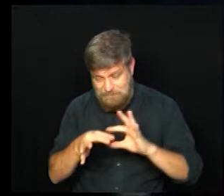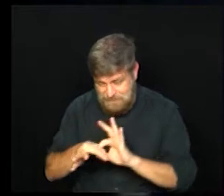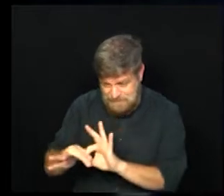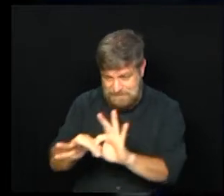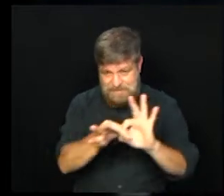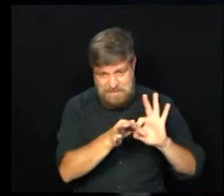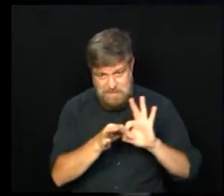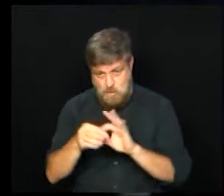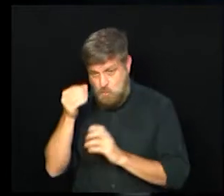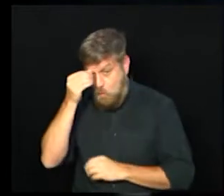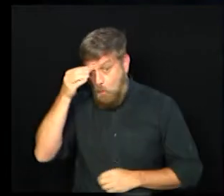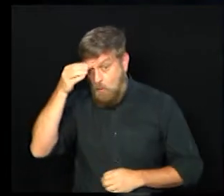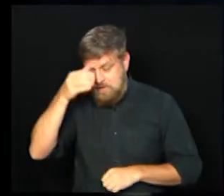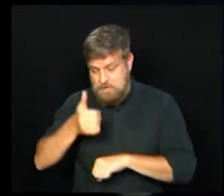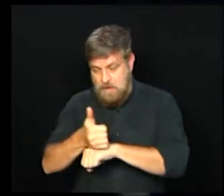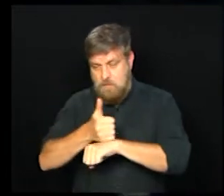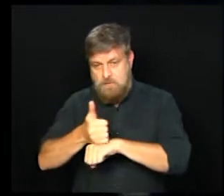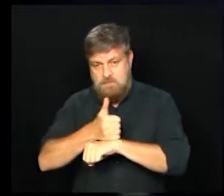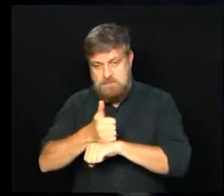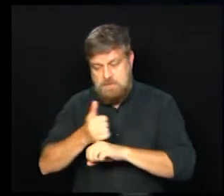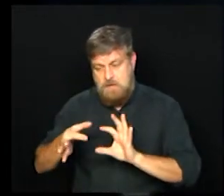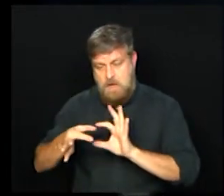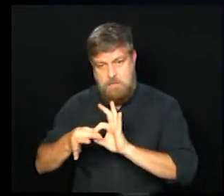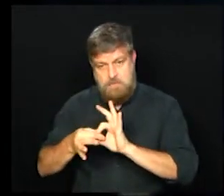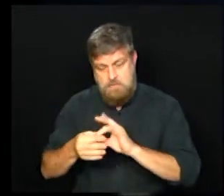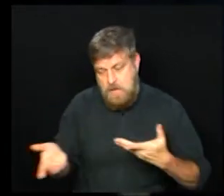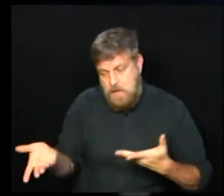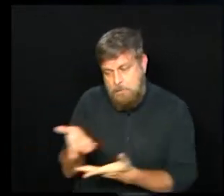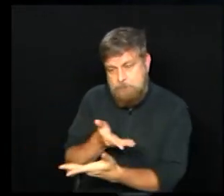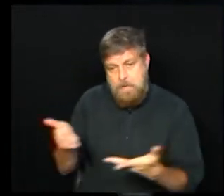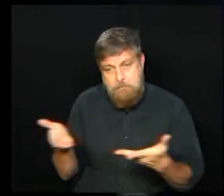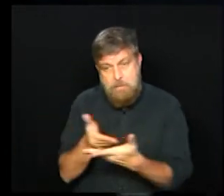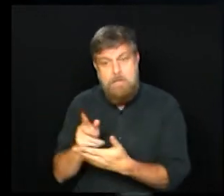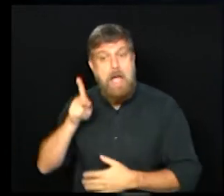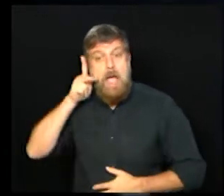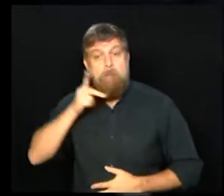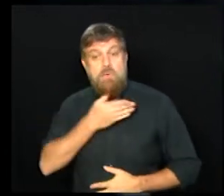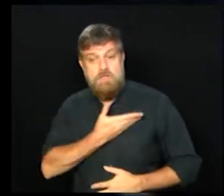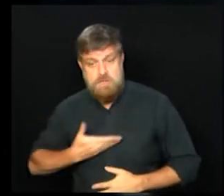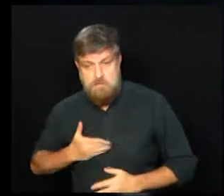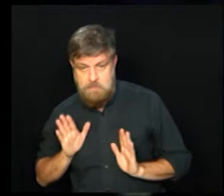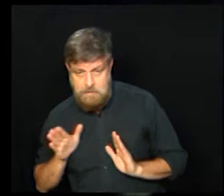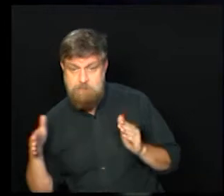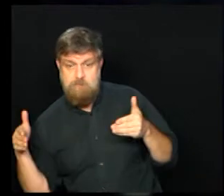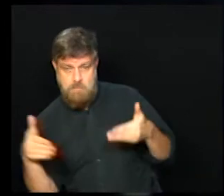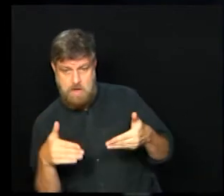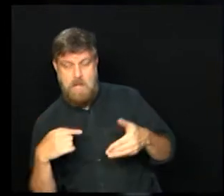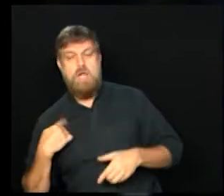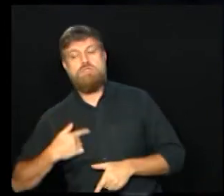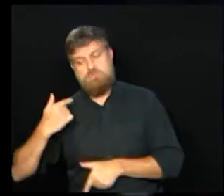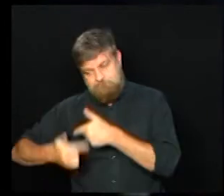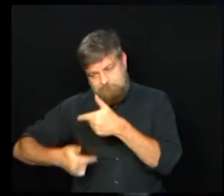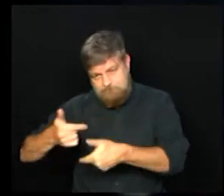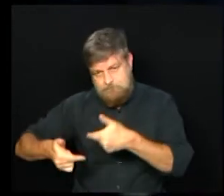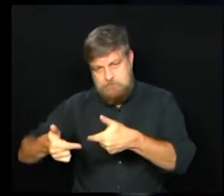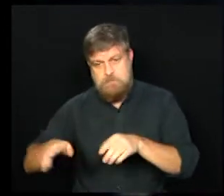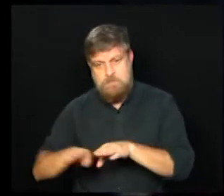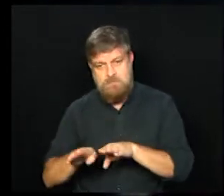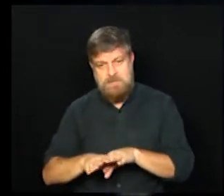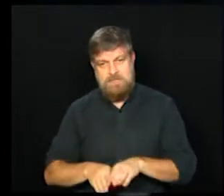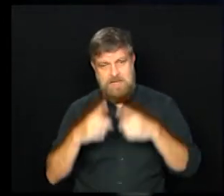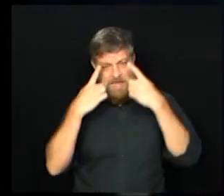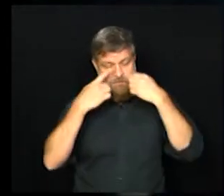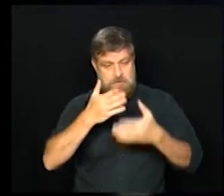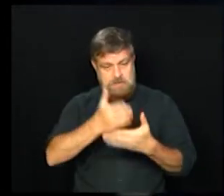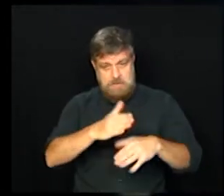saberes interdisciplinar e intersetorial, das políticas intersetoriais, para a gente poder trabalhar a quebra do ciclo da